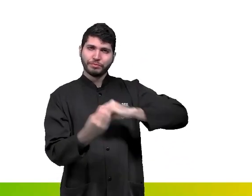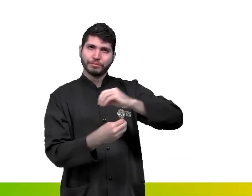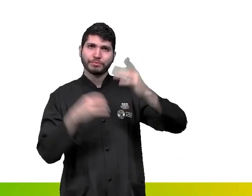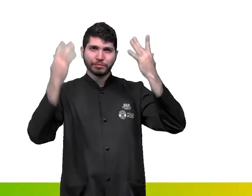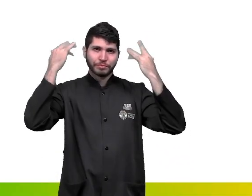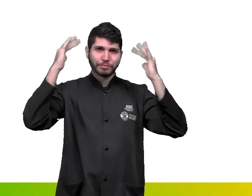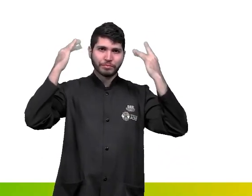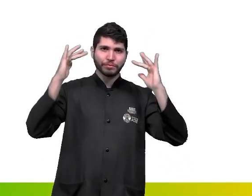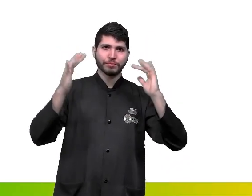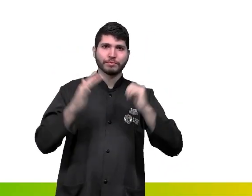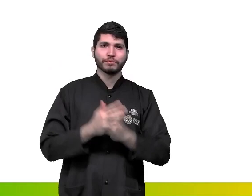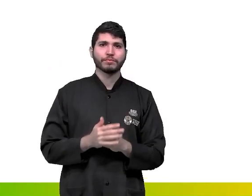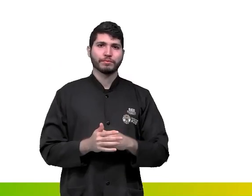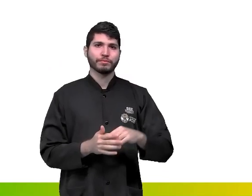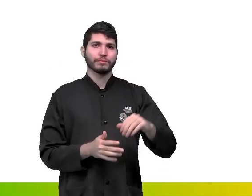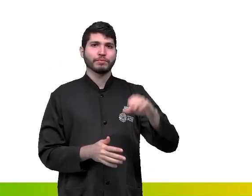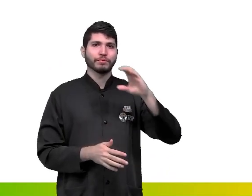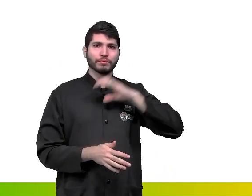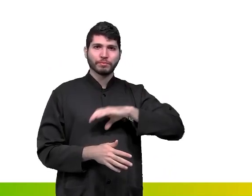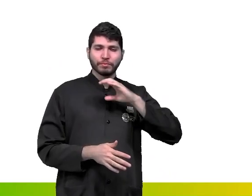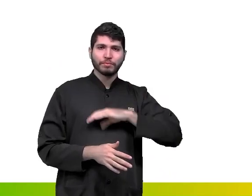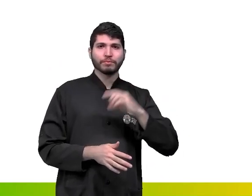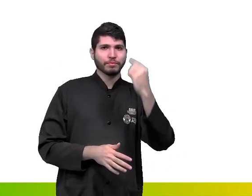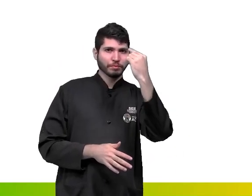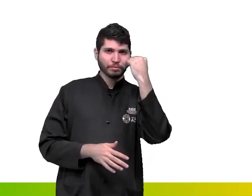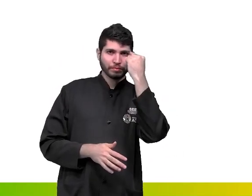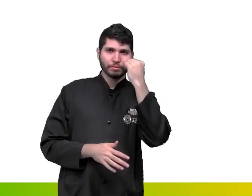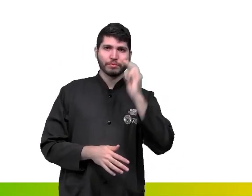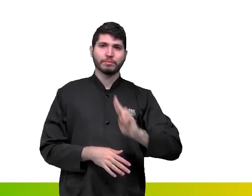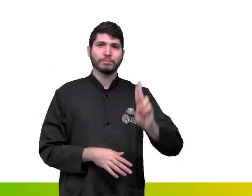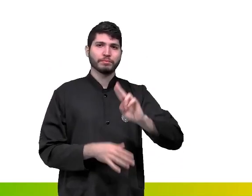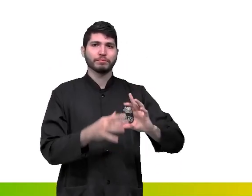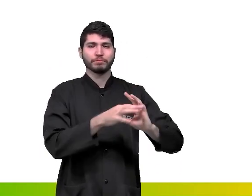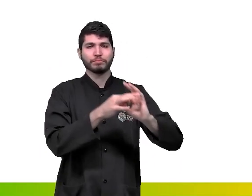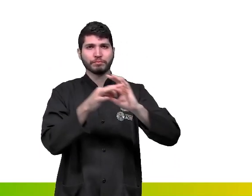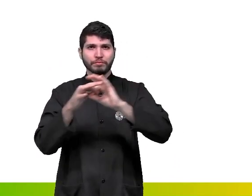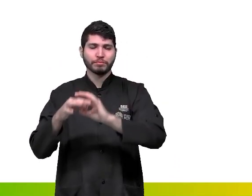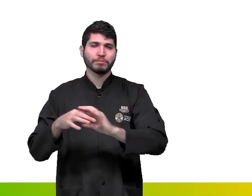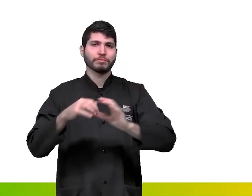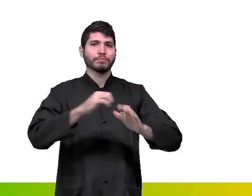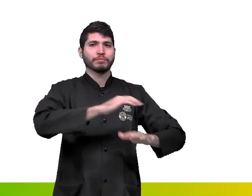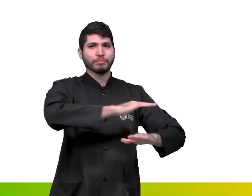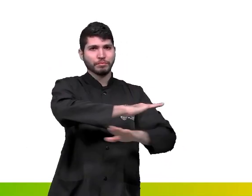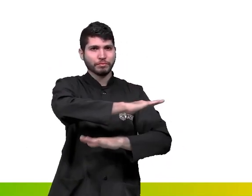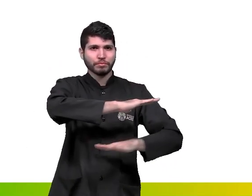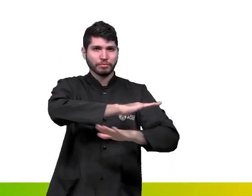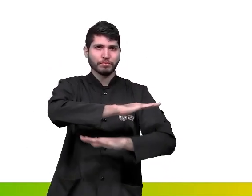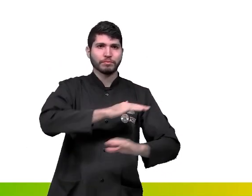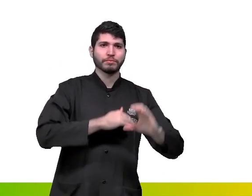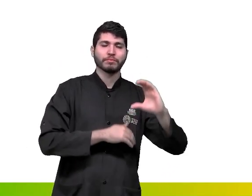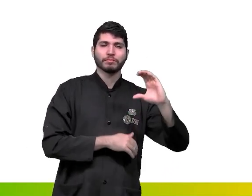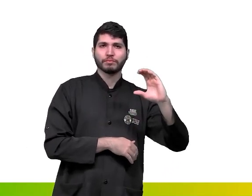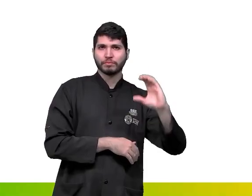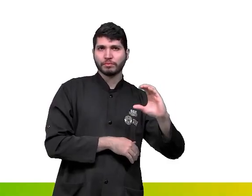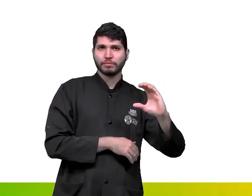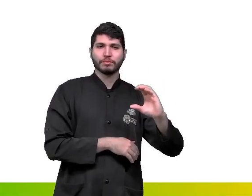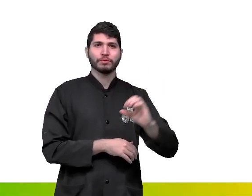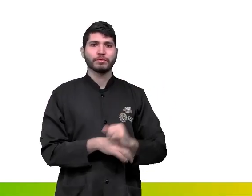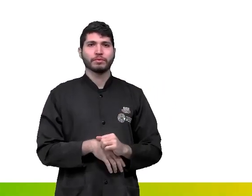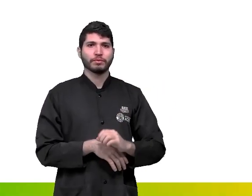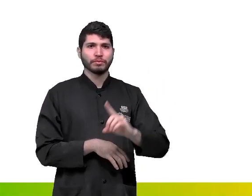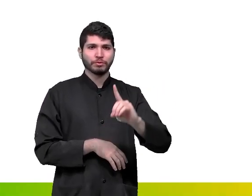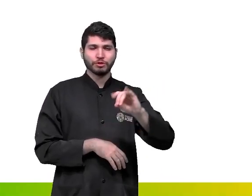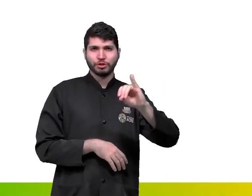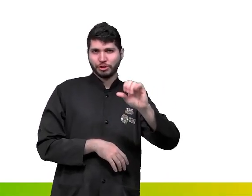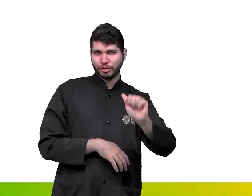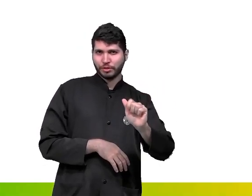contextos informais? Provavelmente. É um dialeto boliviano ensinado em escolas? Dialeto não. Dialetos são as línguas indígenas,